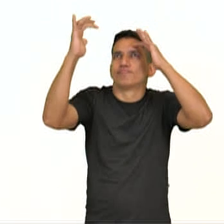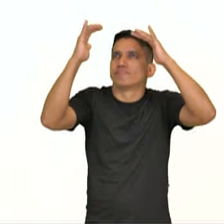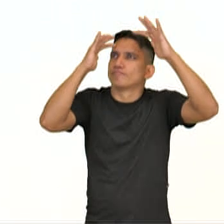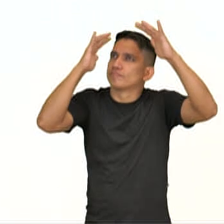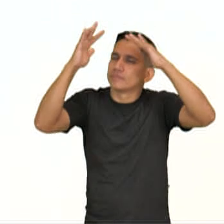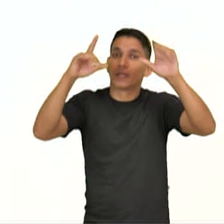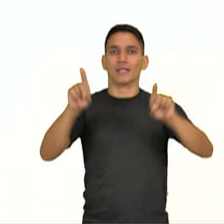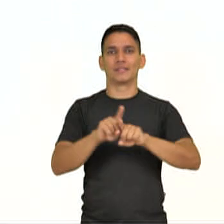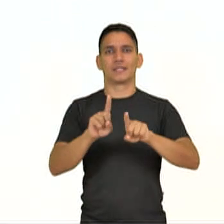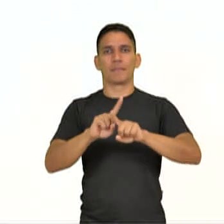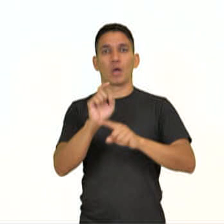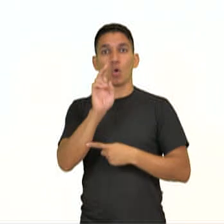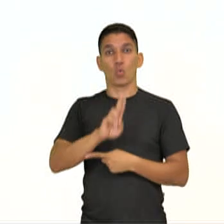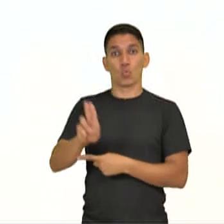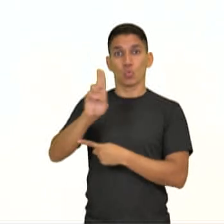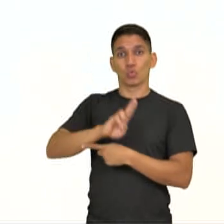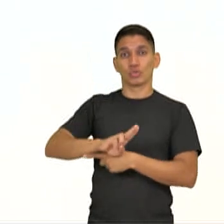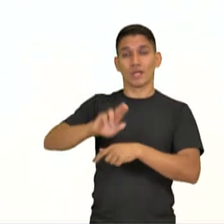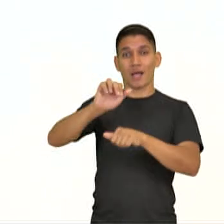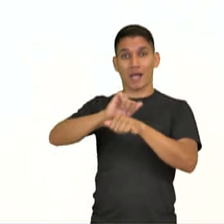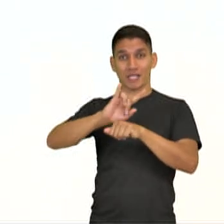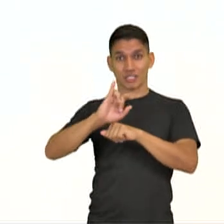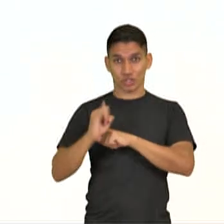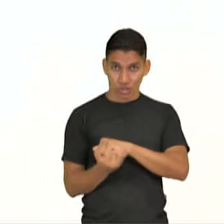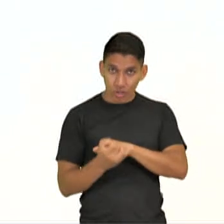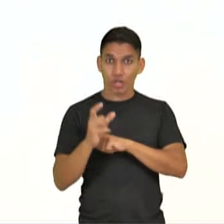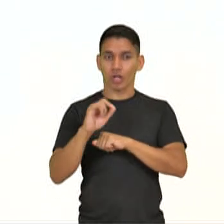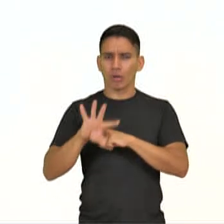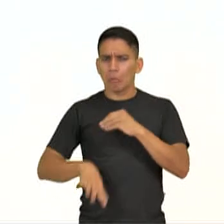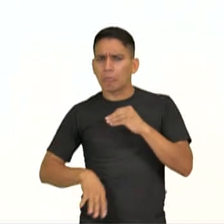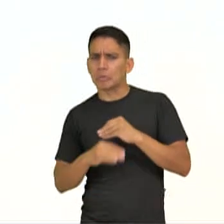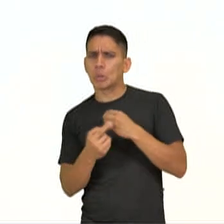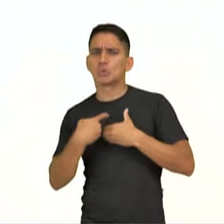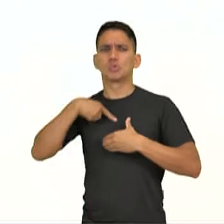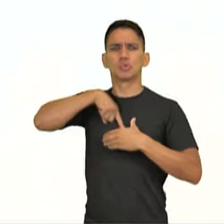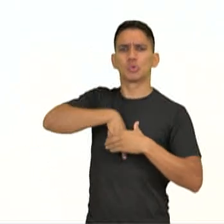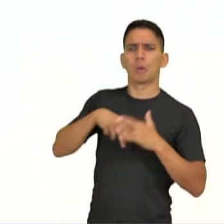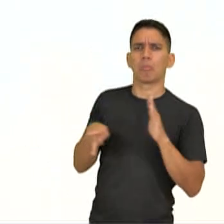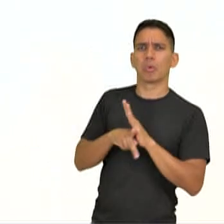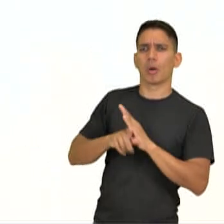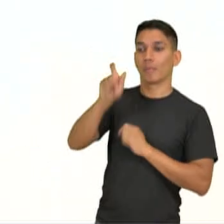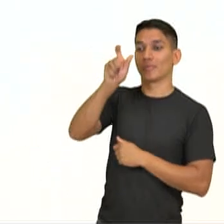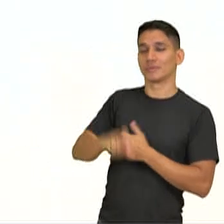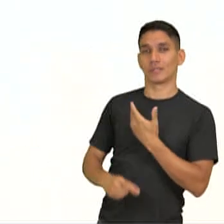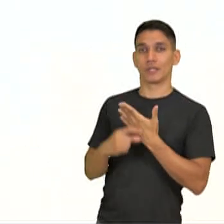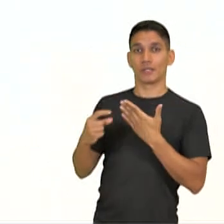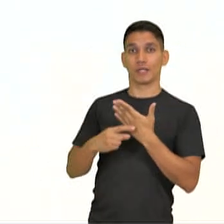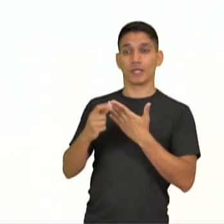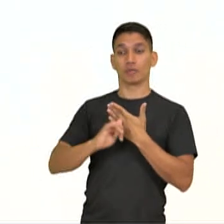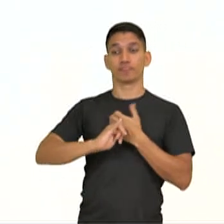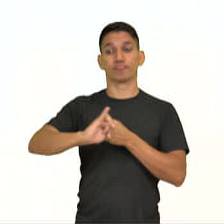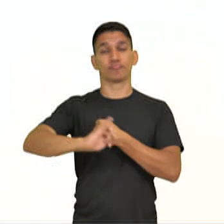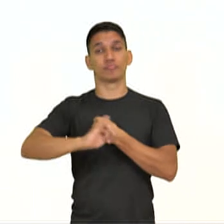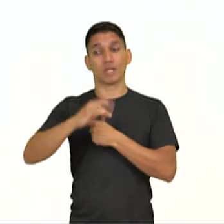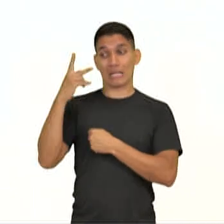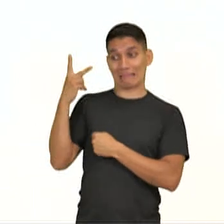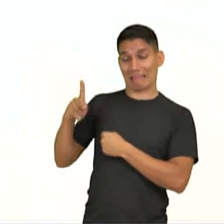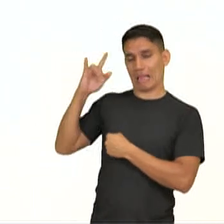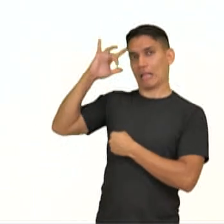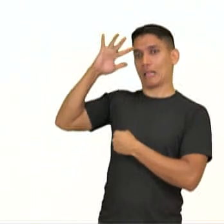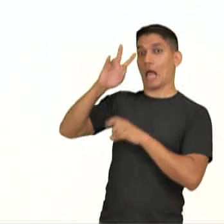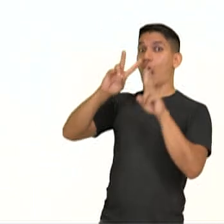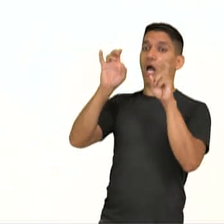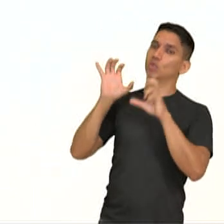e utilizam-se de adjetivos que expressam a subjetividade do cronista, ou seja, traz o que ele pensa sobre